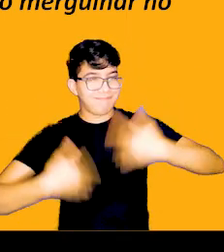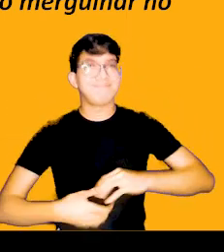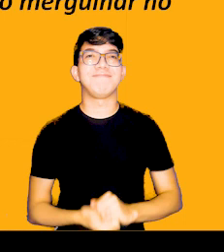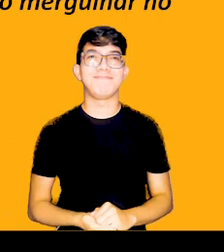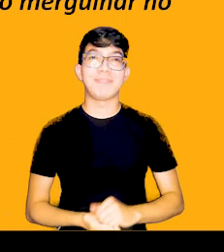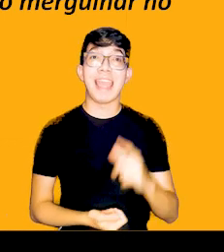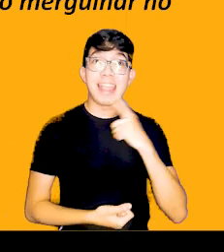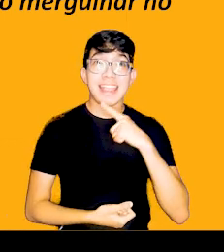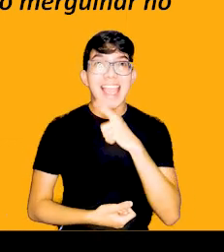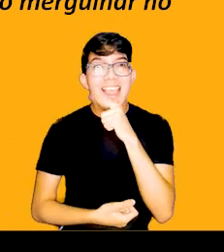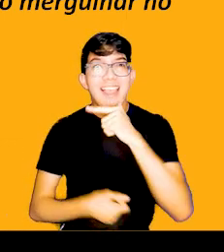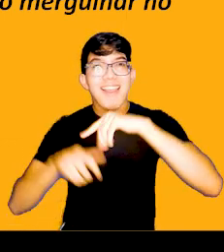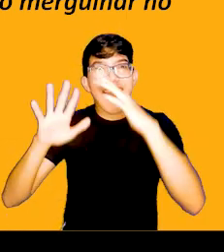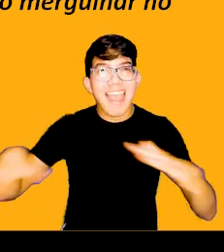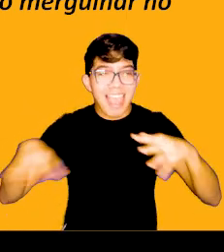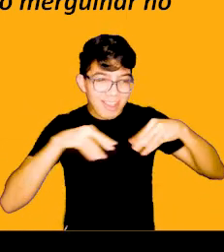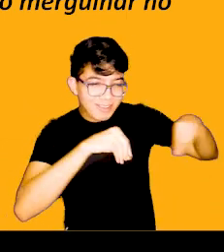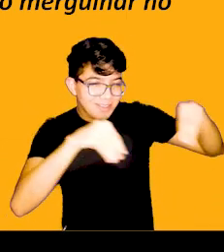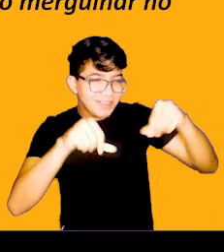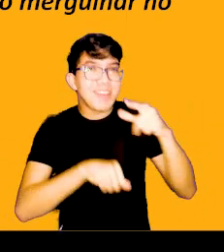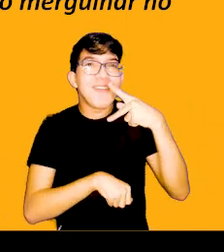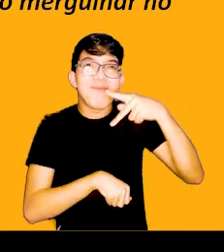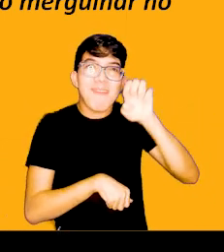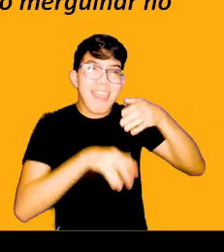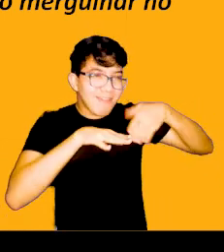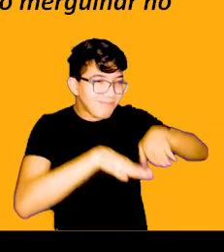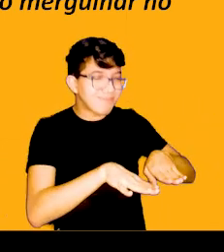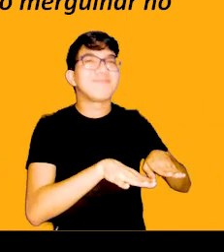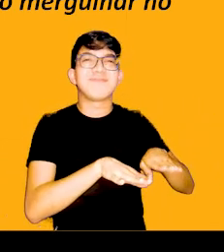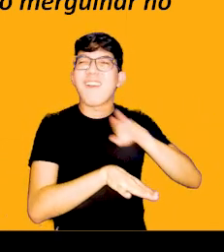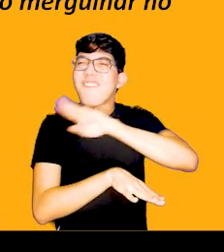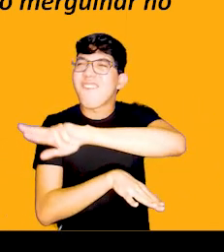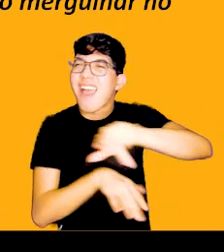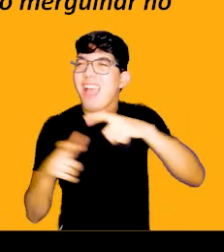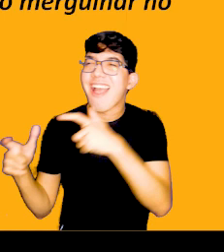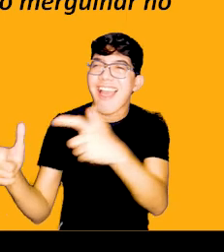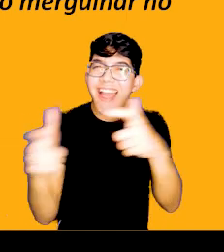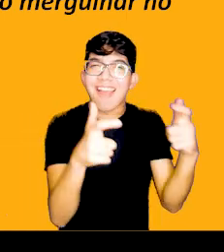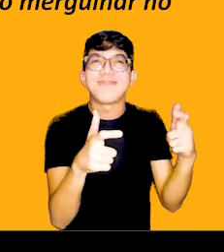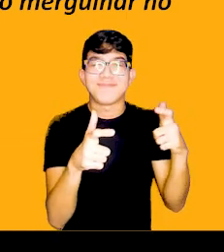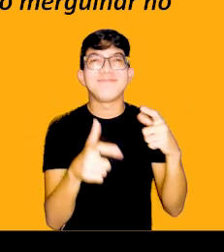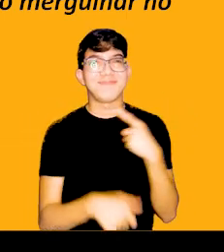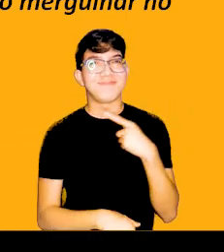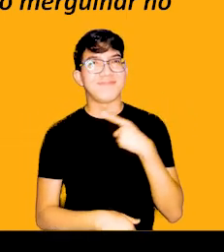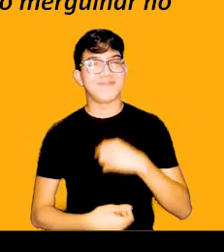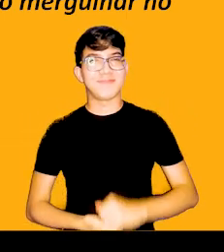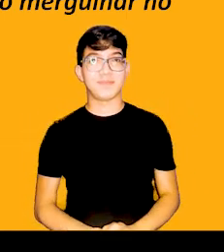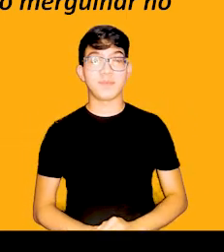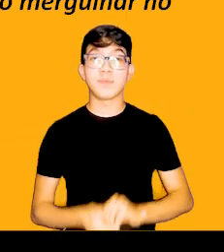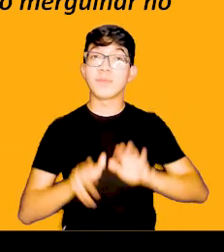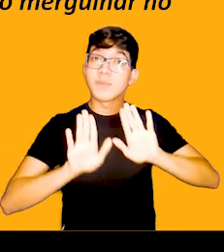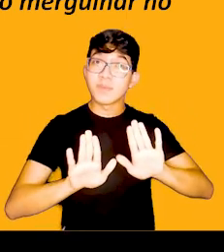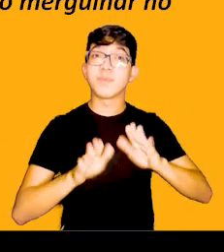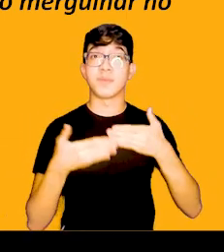vida a cada instante. Pés na areia, na espuma, na onda. Agora, nesta